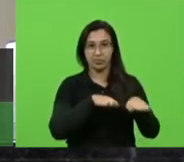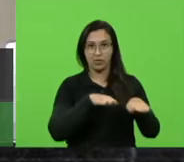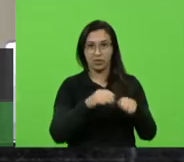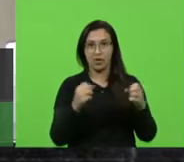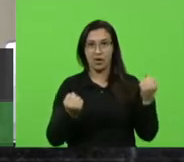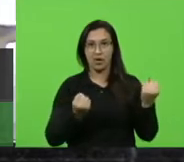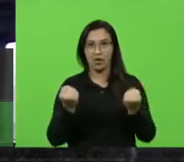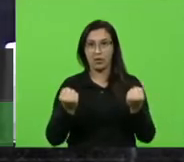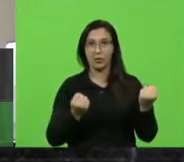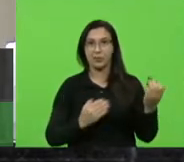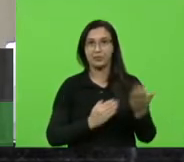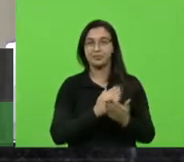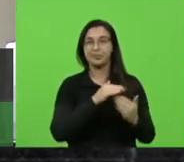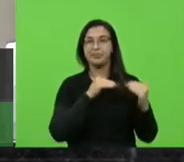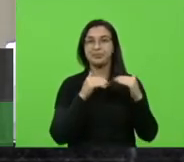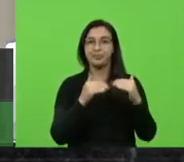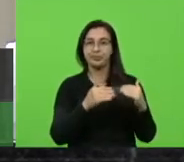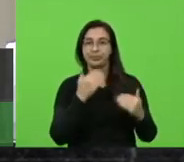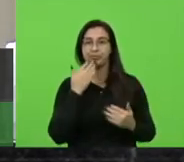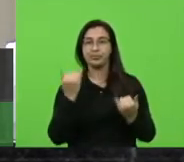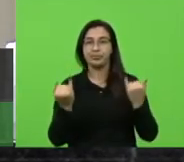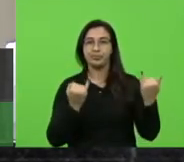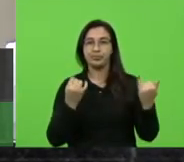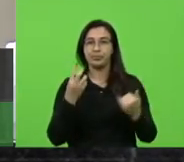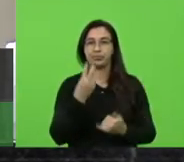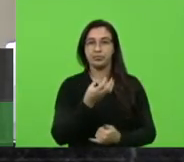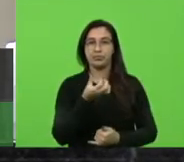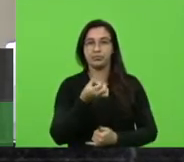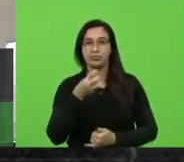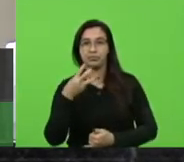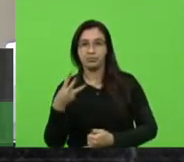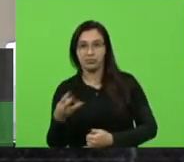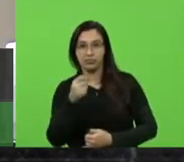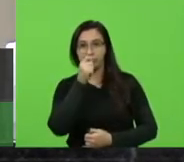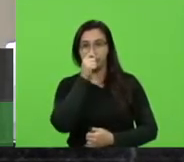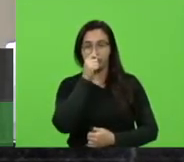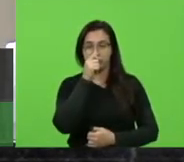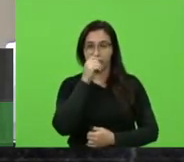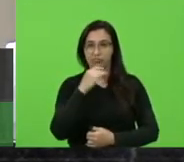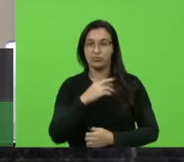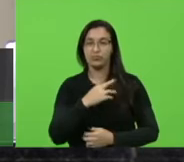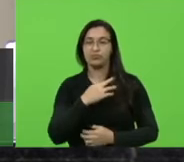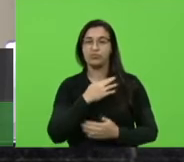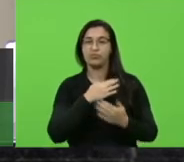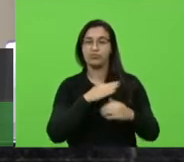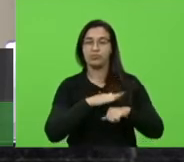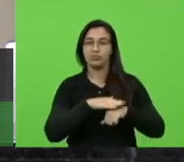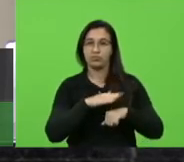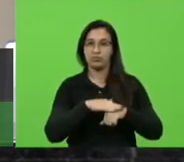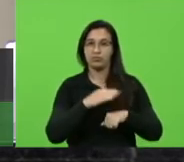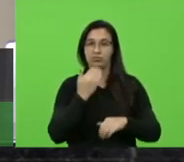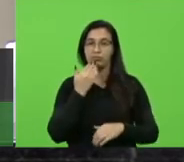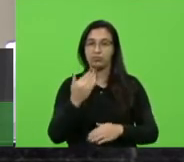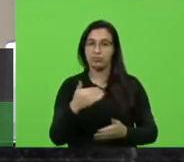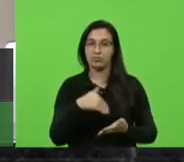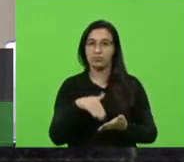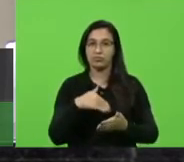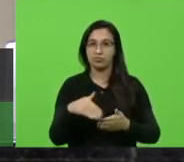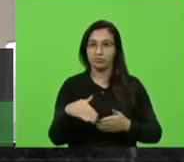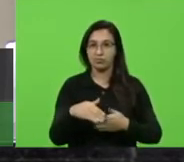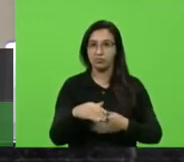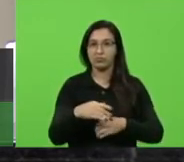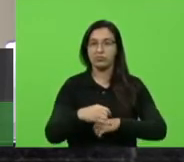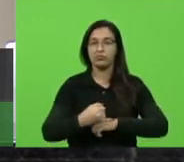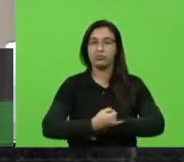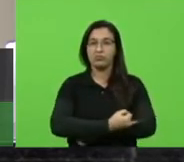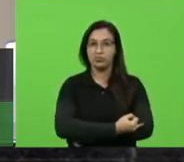por unanimidade. Pedido de informação 363, autor deputado João Amin, solicitando ao secretário de Estado da Infraestrutura e Mobilidade